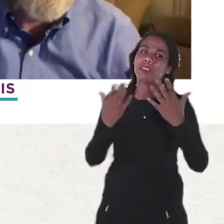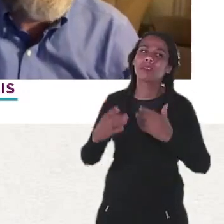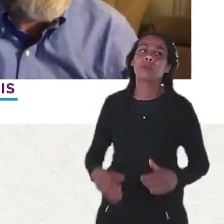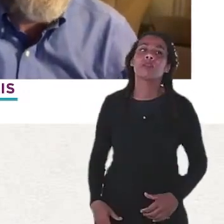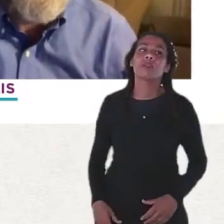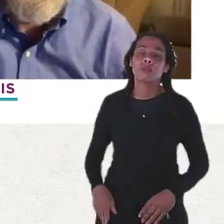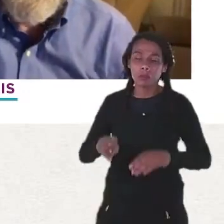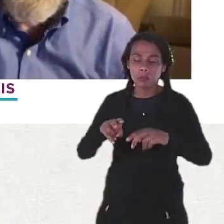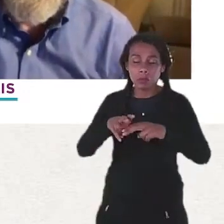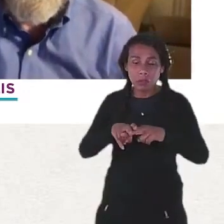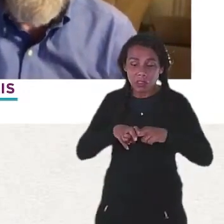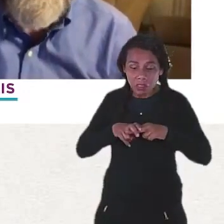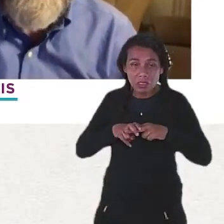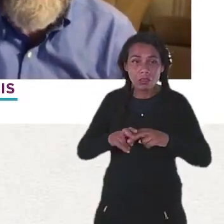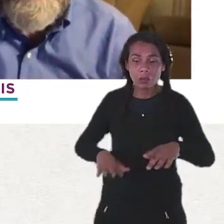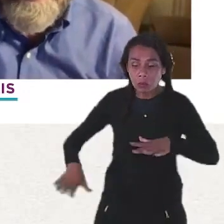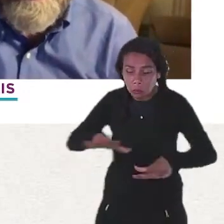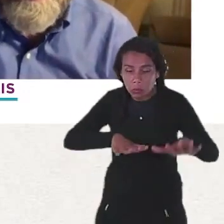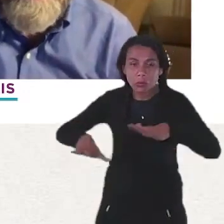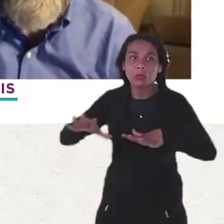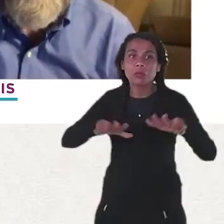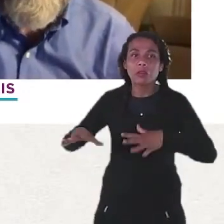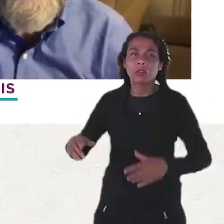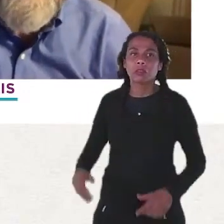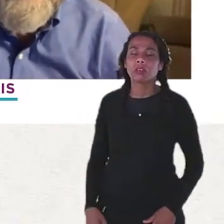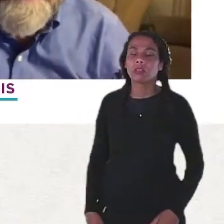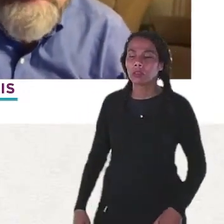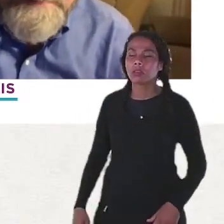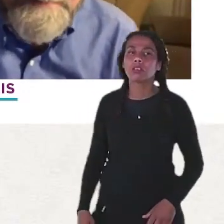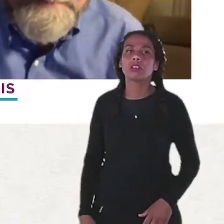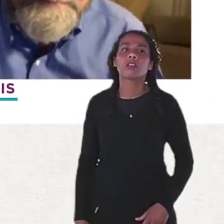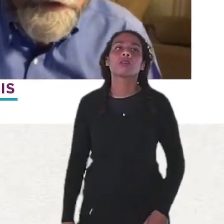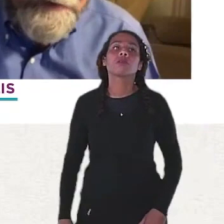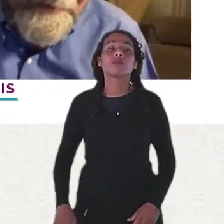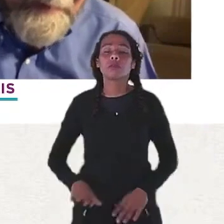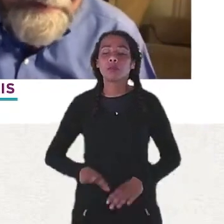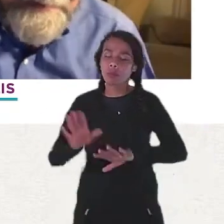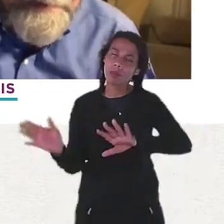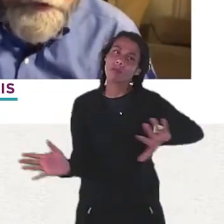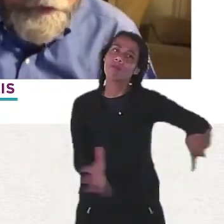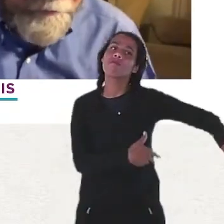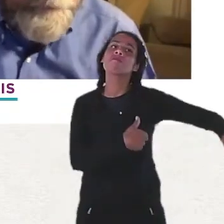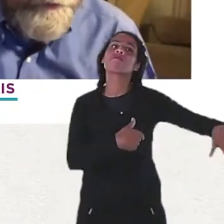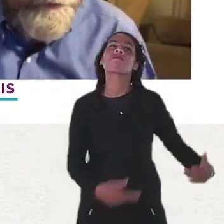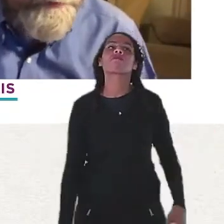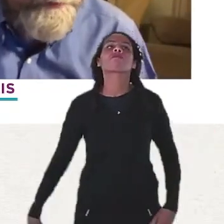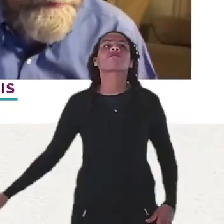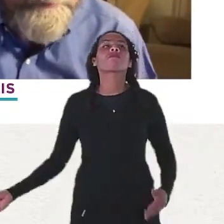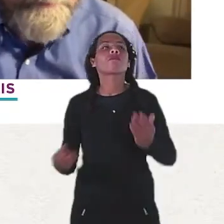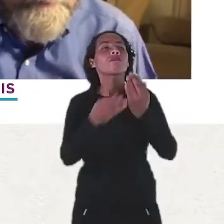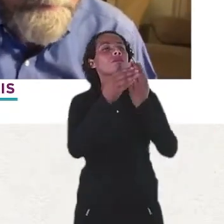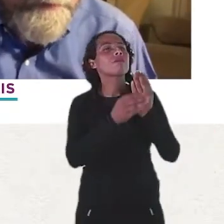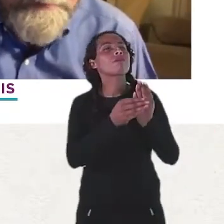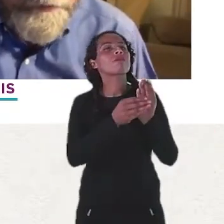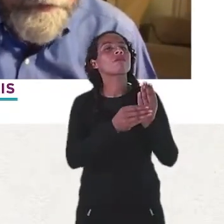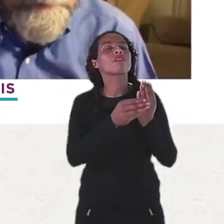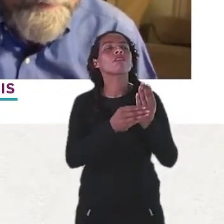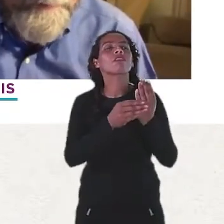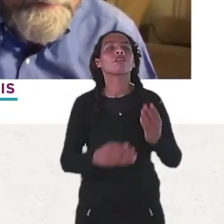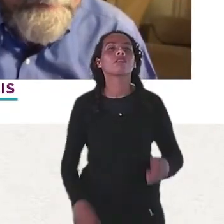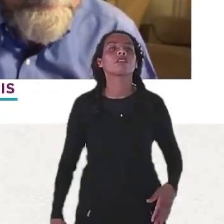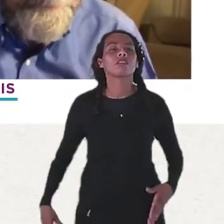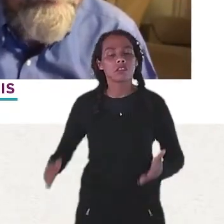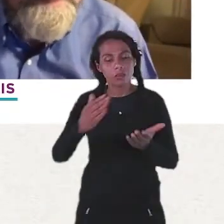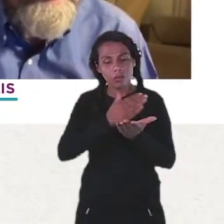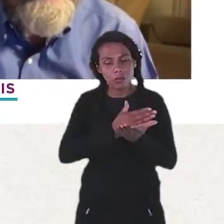segundo ele, né? Mas, enfim, o livro começa com essa... Porque aquele encontro fortuito de madrugada mudou